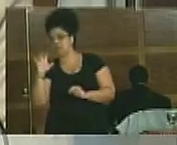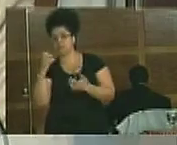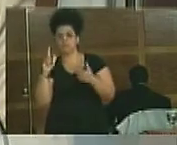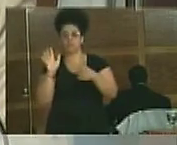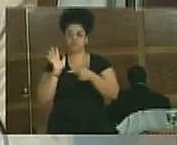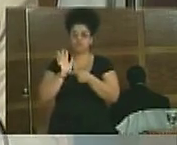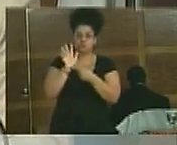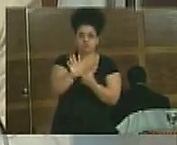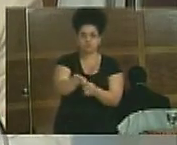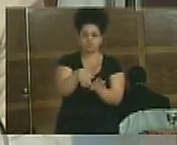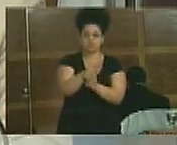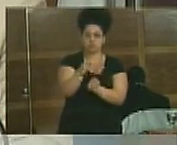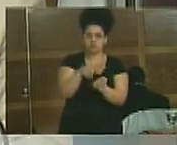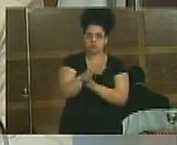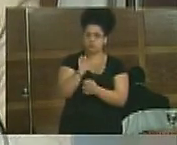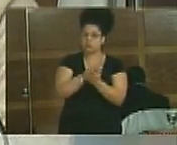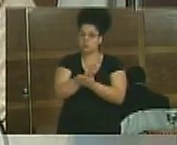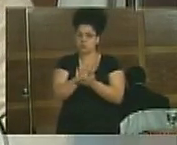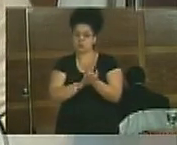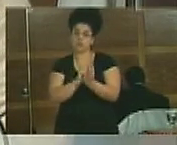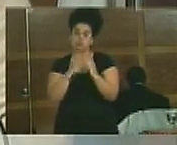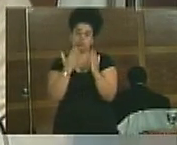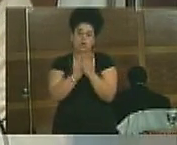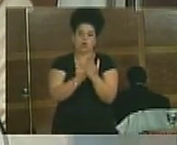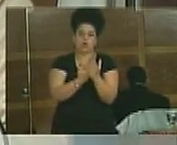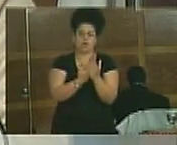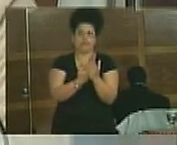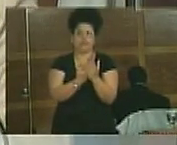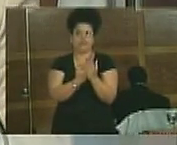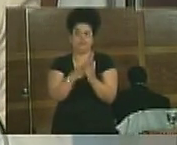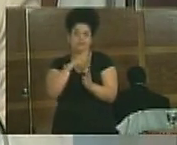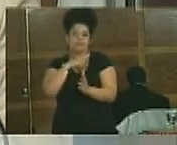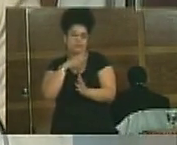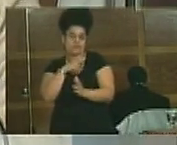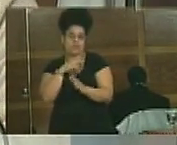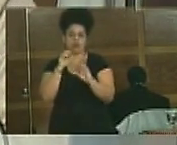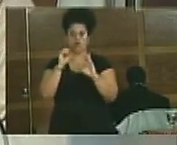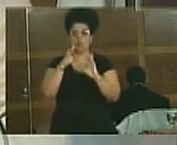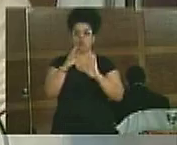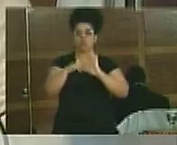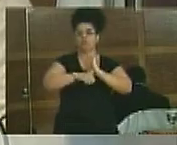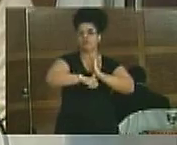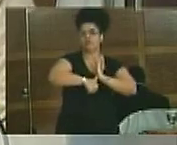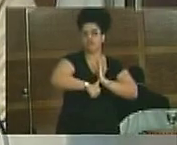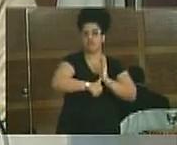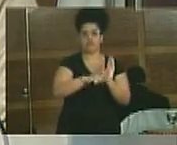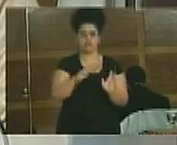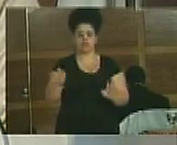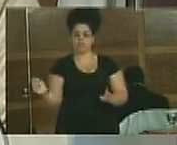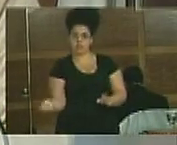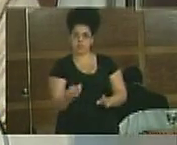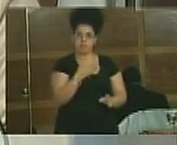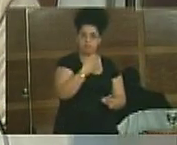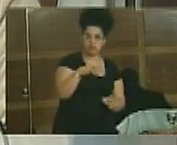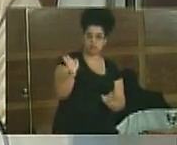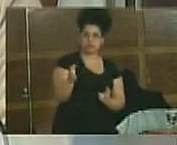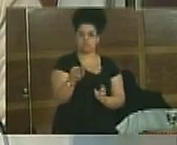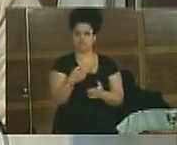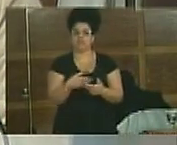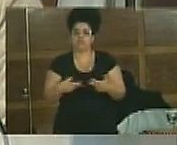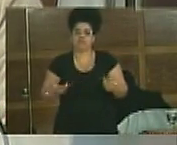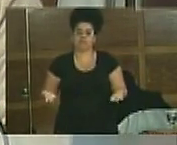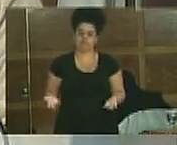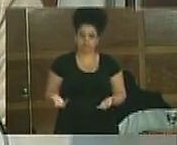alguma coisa, que são poucos que podem ter um colégio particular para estudar, que podem ser sócios de um clube para ficar ali jogando seu tênis, fazendo suas coisas.